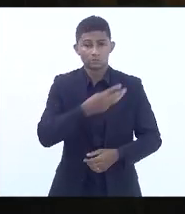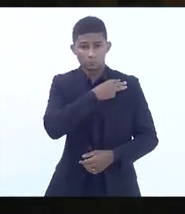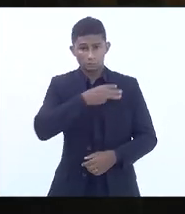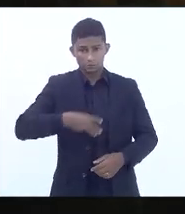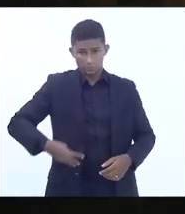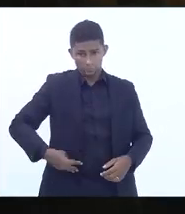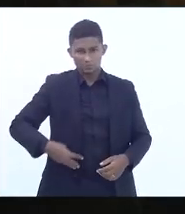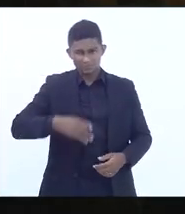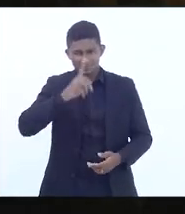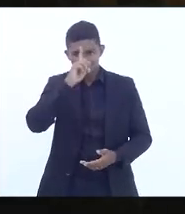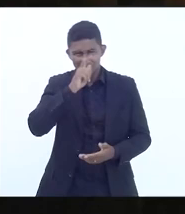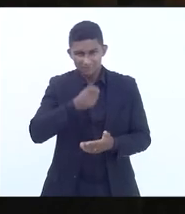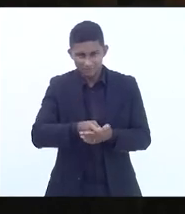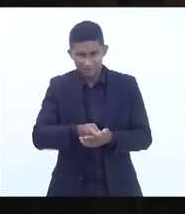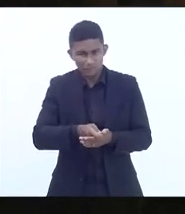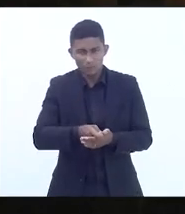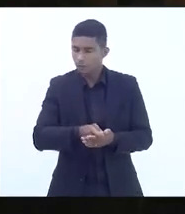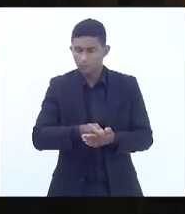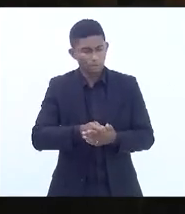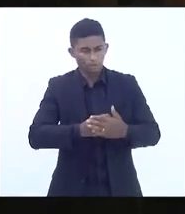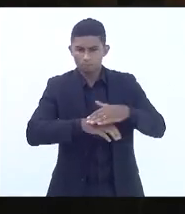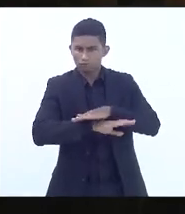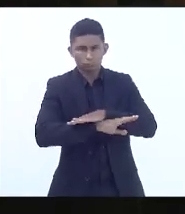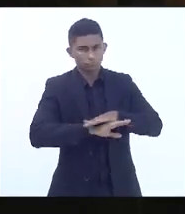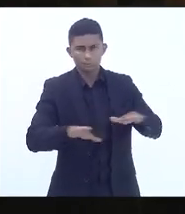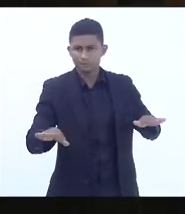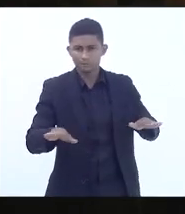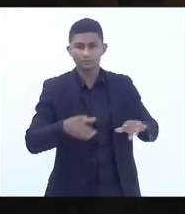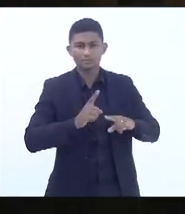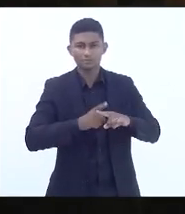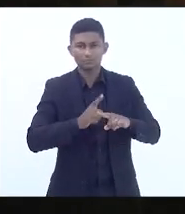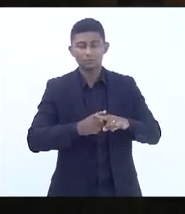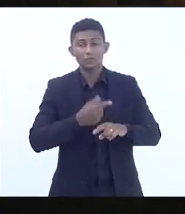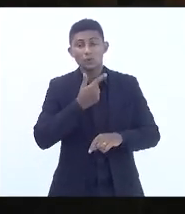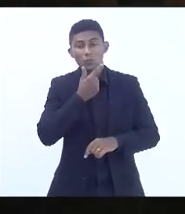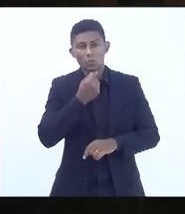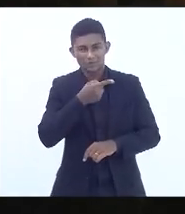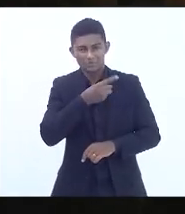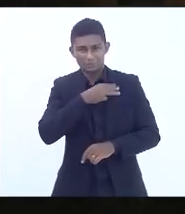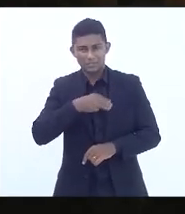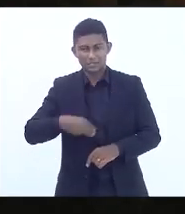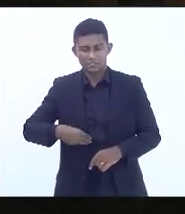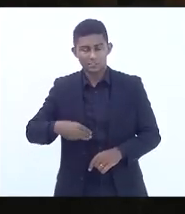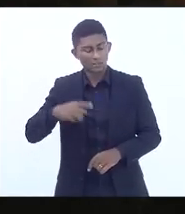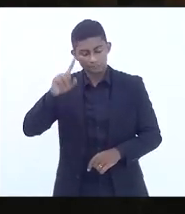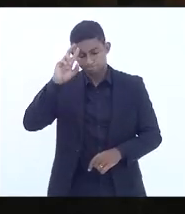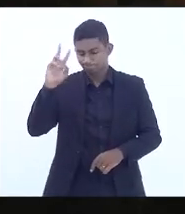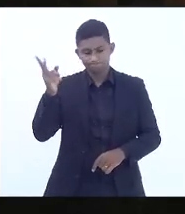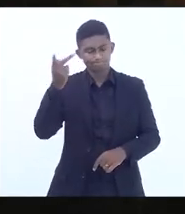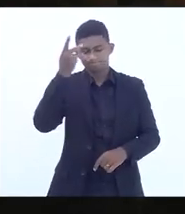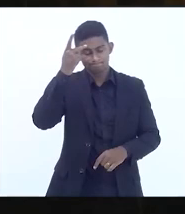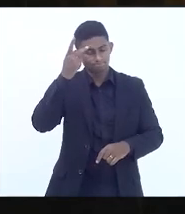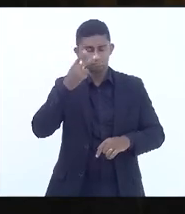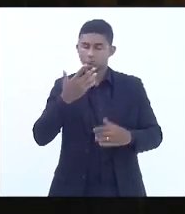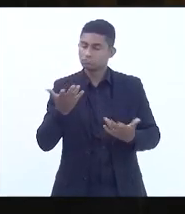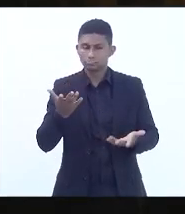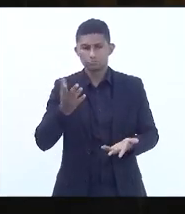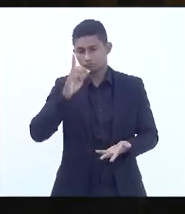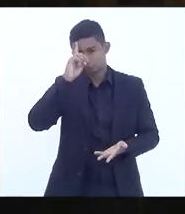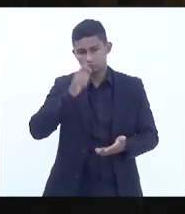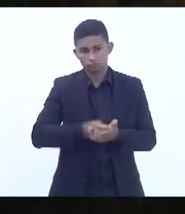ministro foi cassada por ele mesmo. Mas também é um indicador que